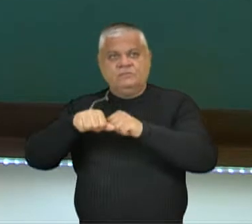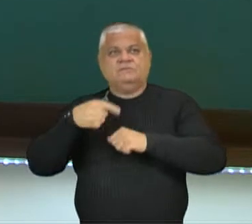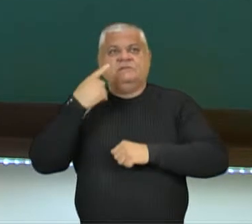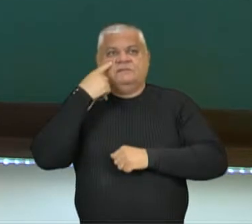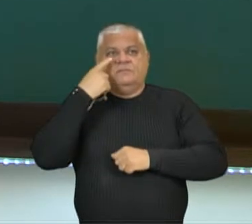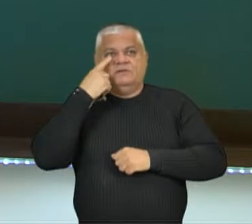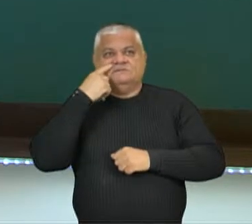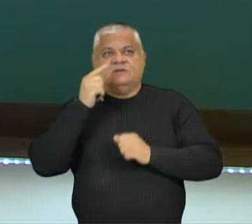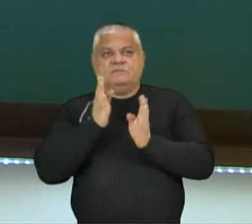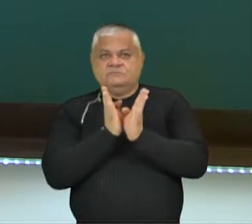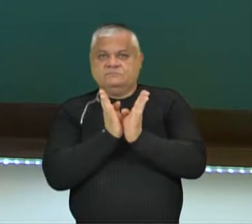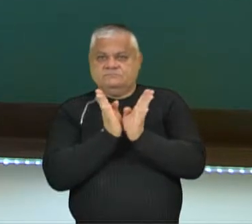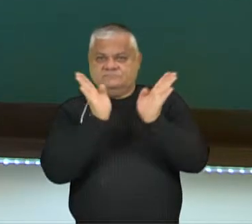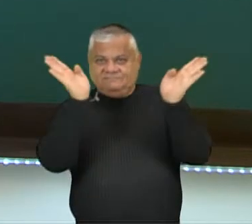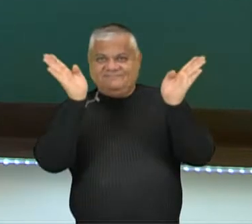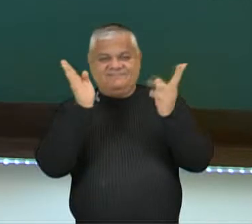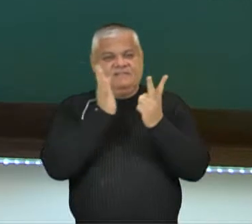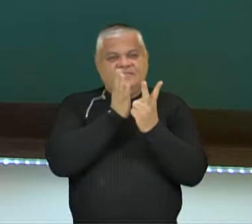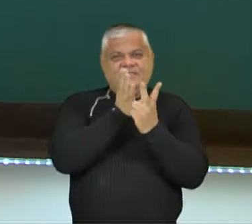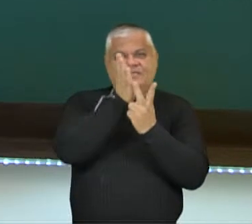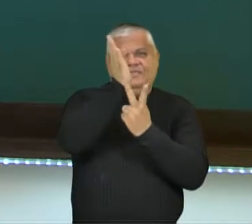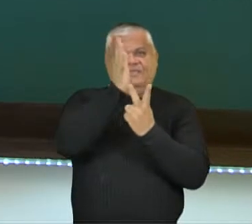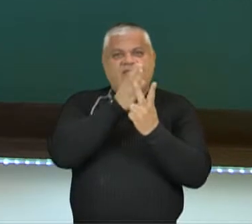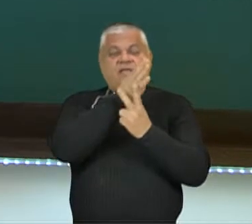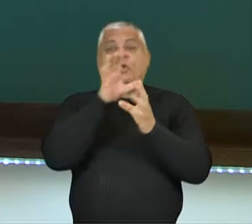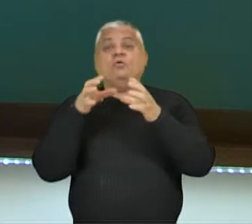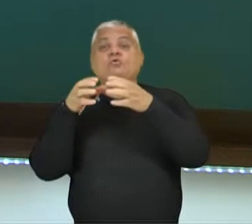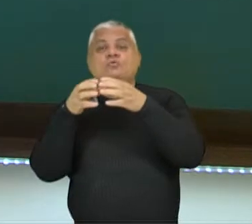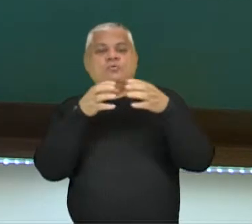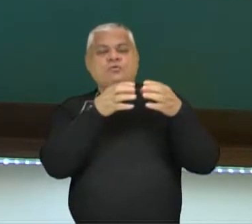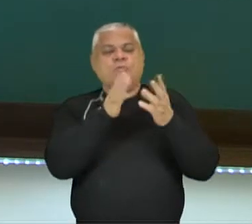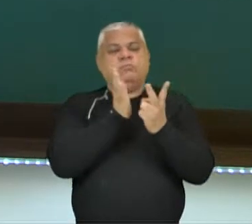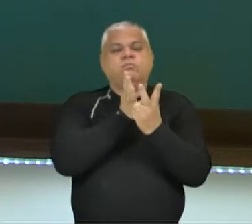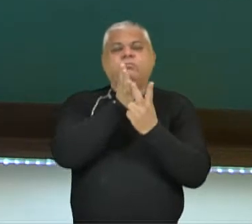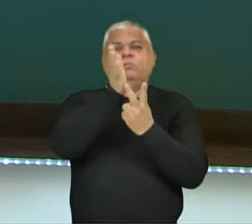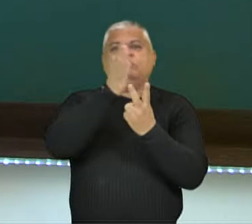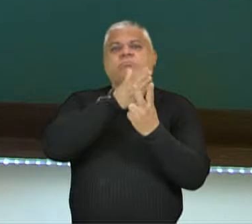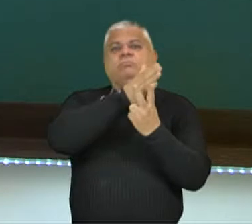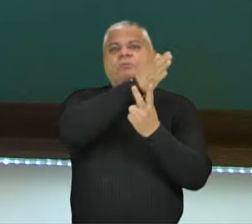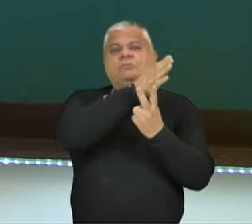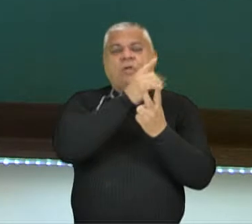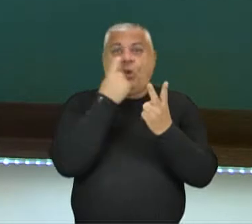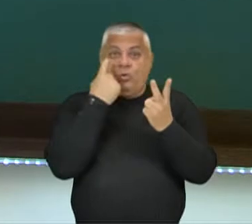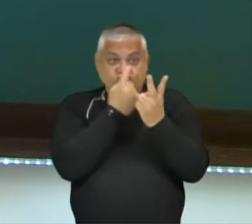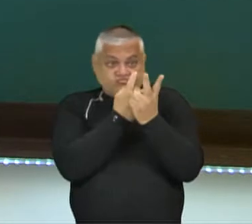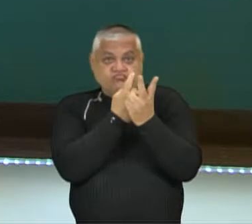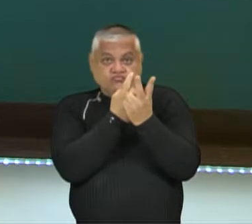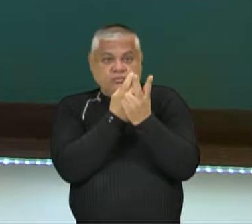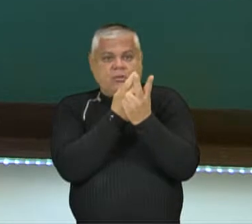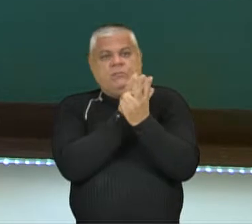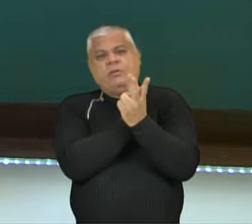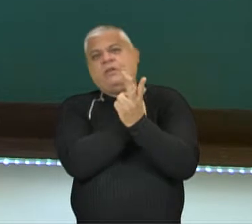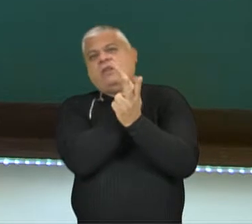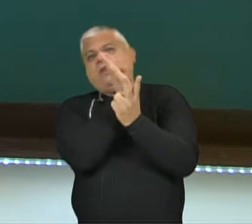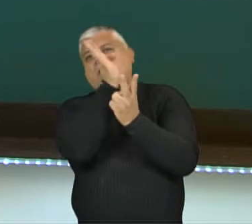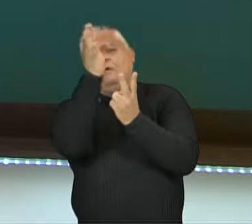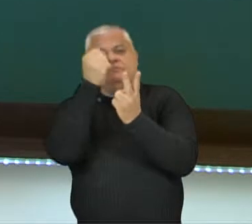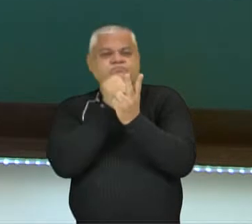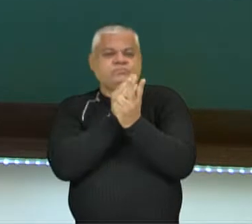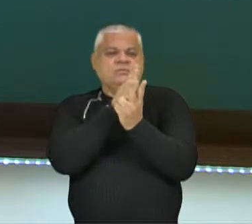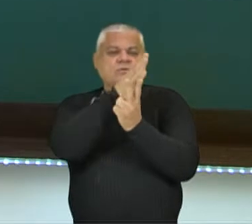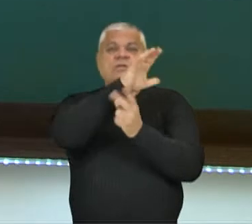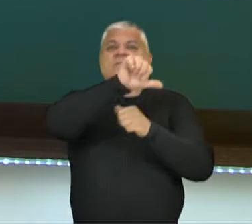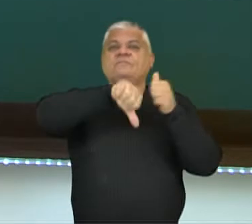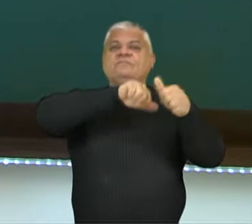vê a separação de dois grupos a partir de uma população original e que sofrem,